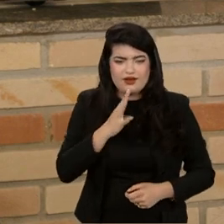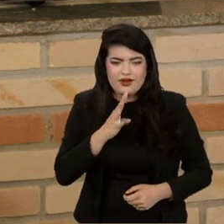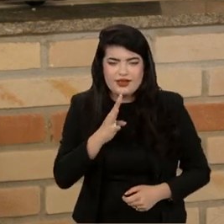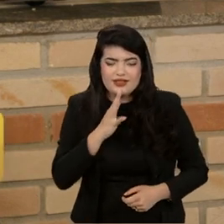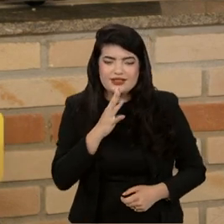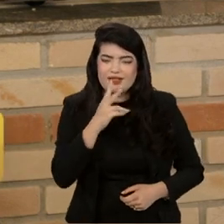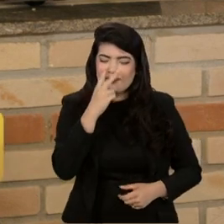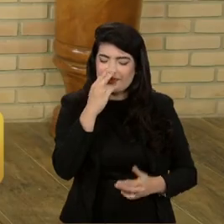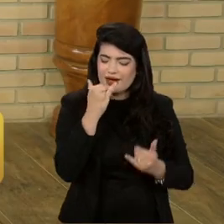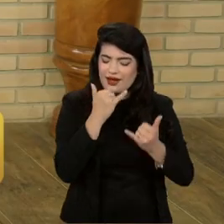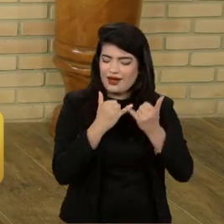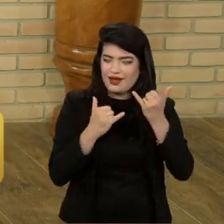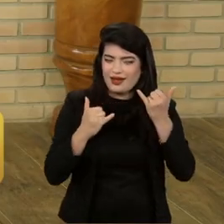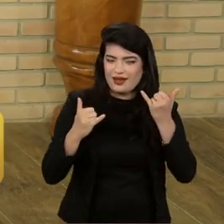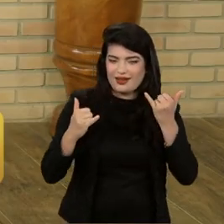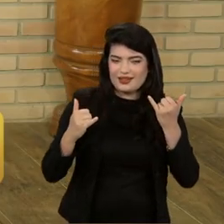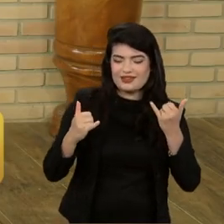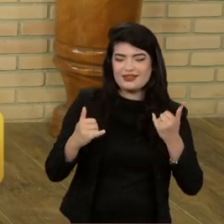parecia.